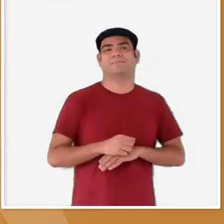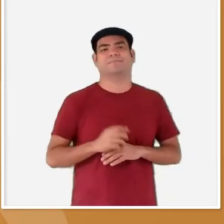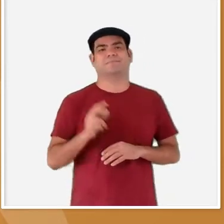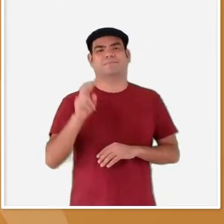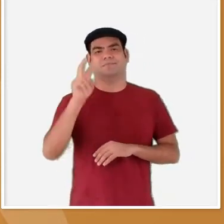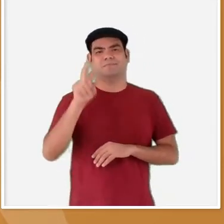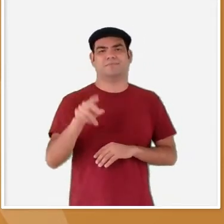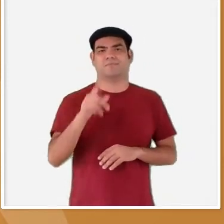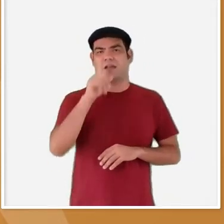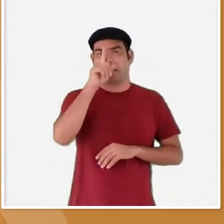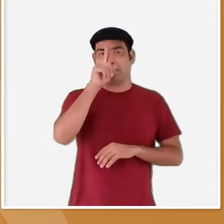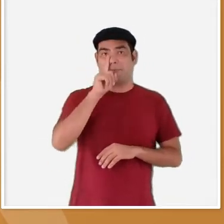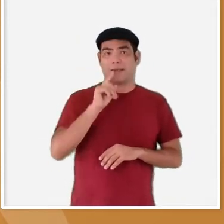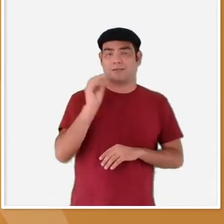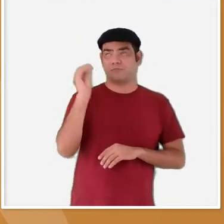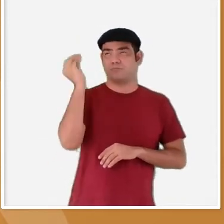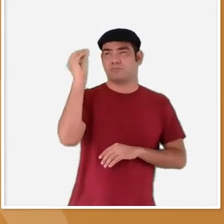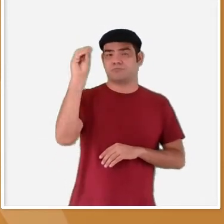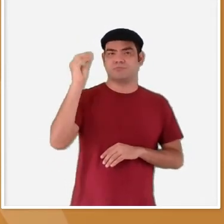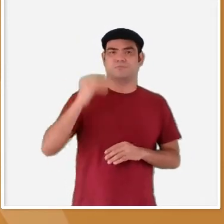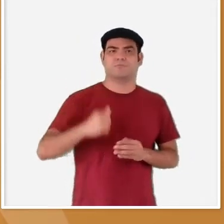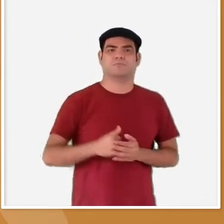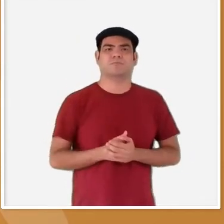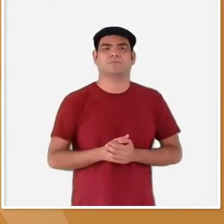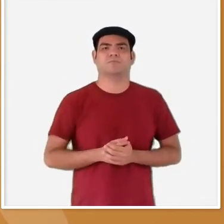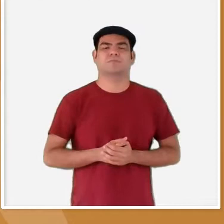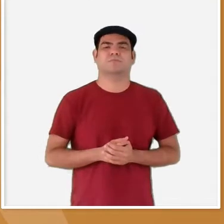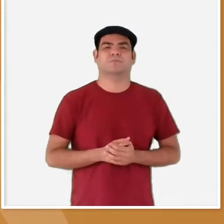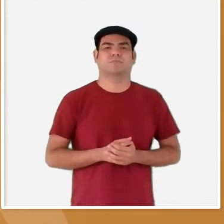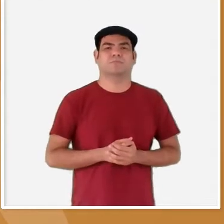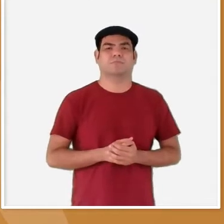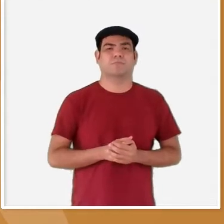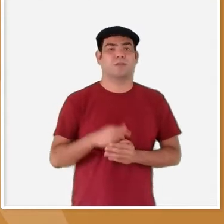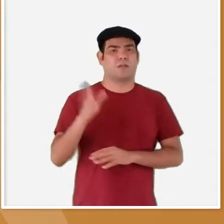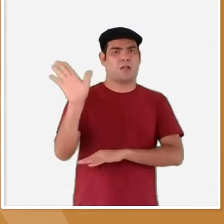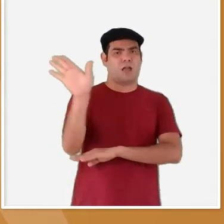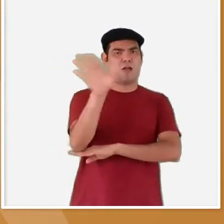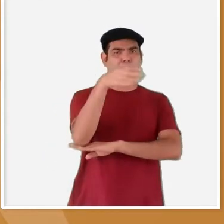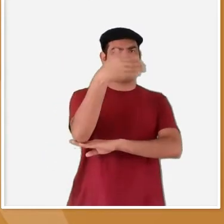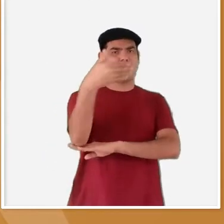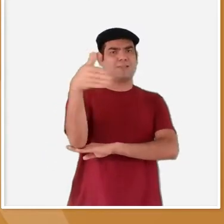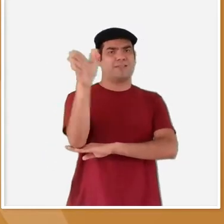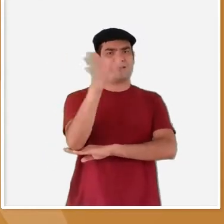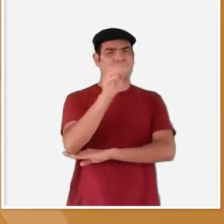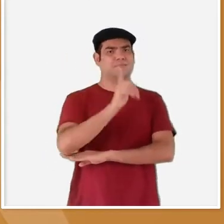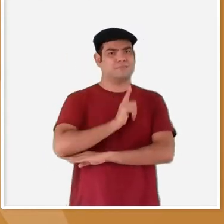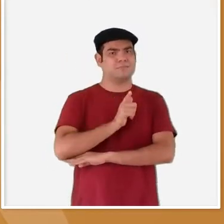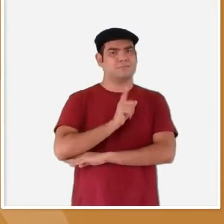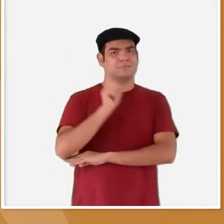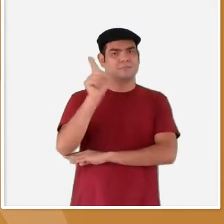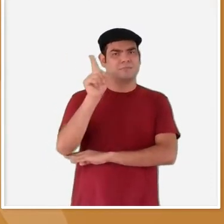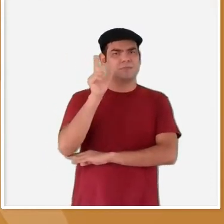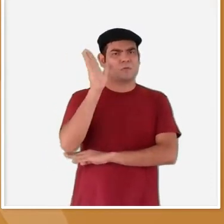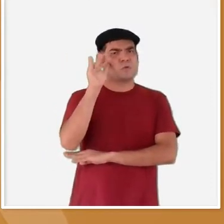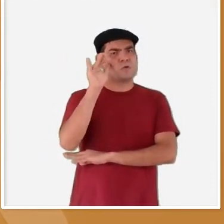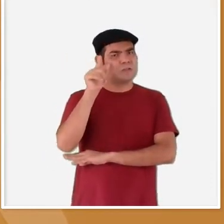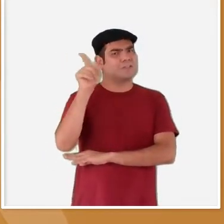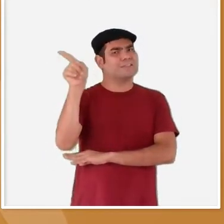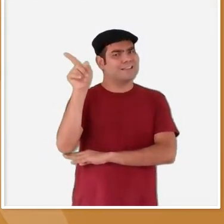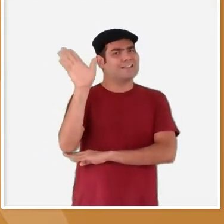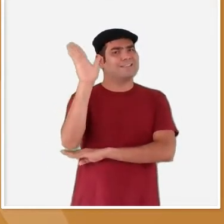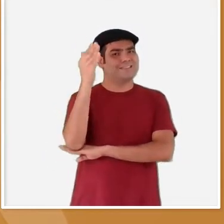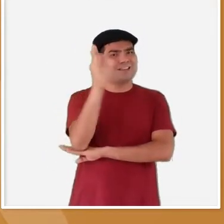amarelo aqui para nós, tá? Aqui na sua bandeira nós temos a identificação, tem até uma curiosidade sobre a bandeira do México,